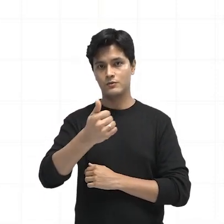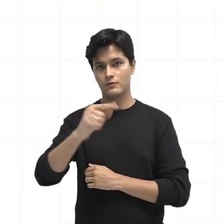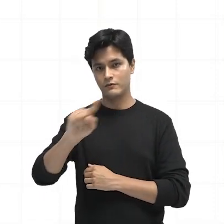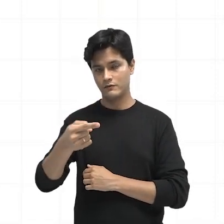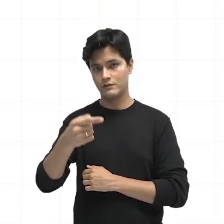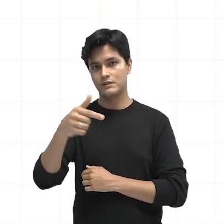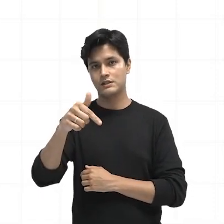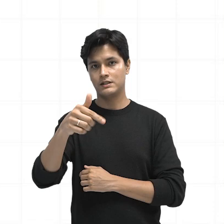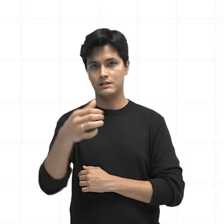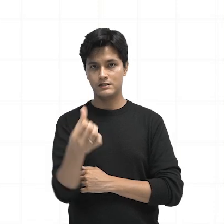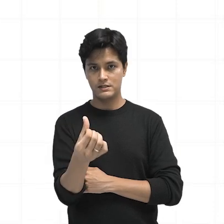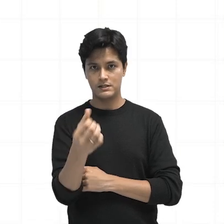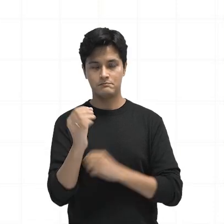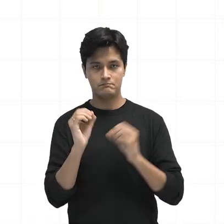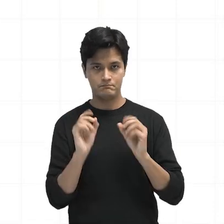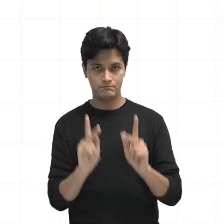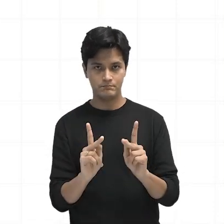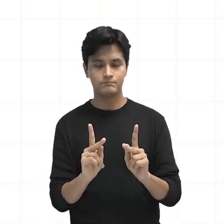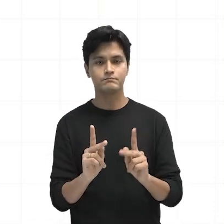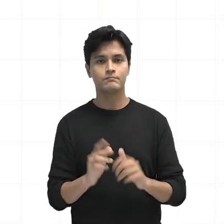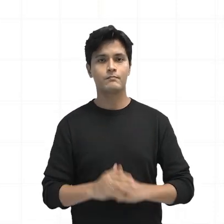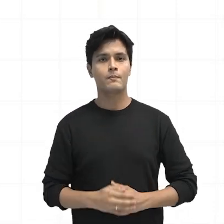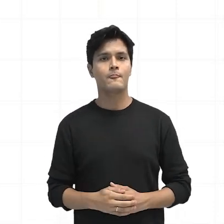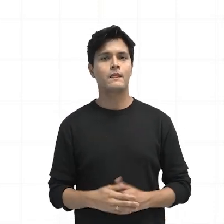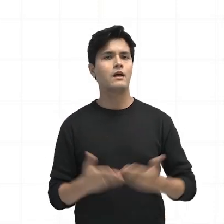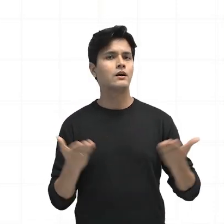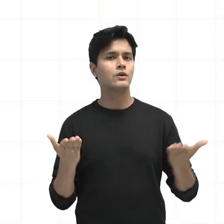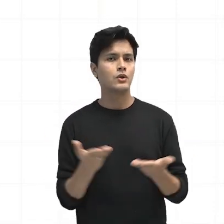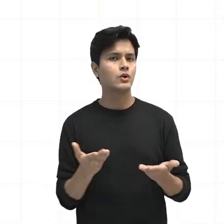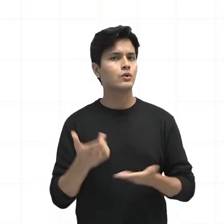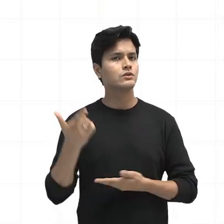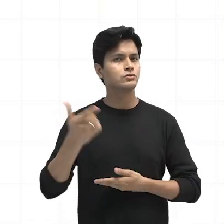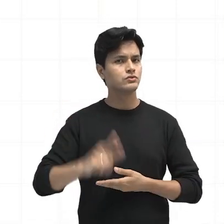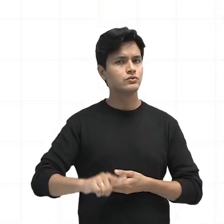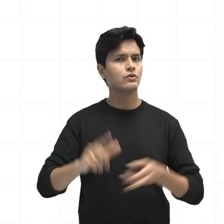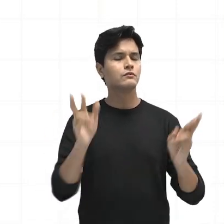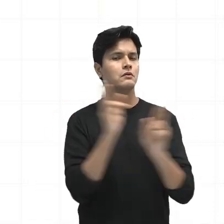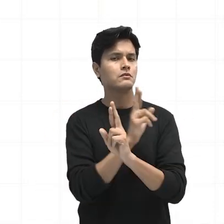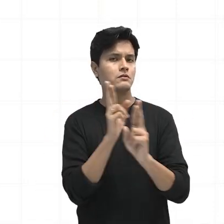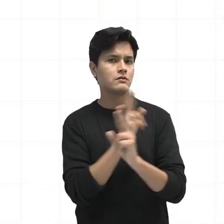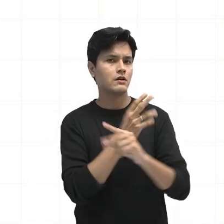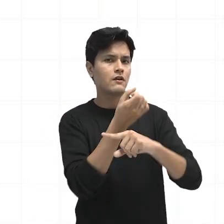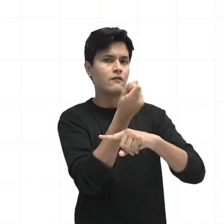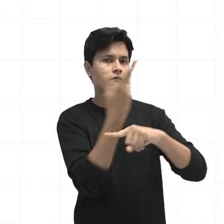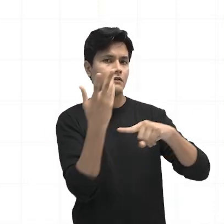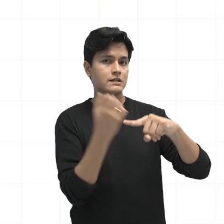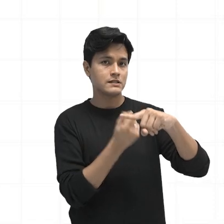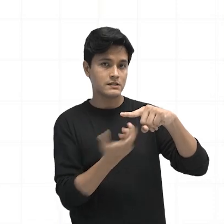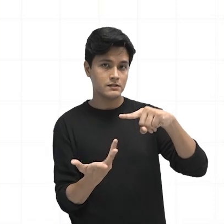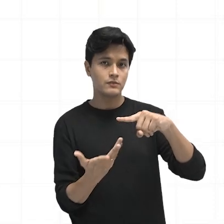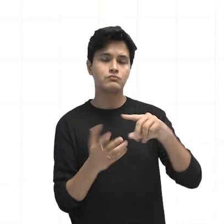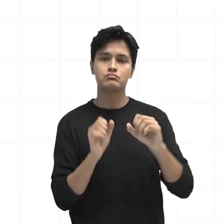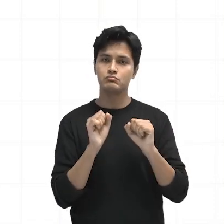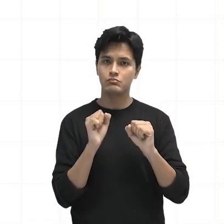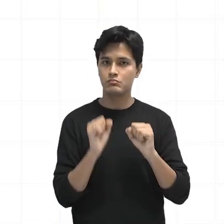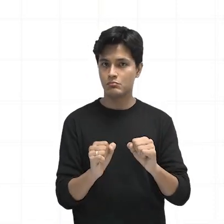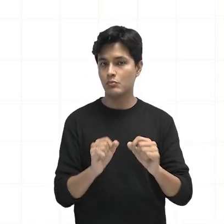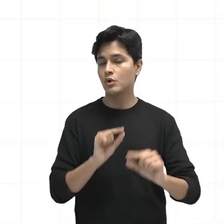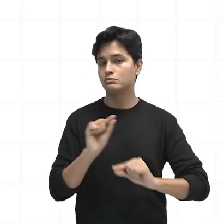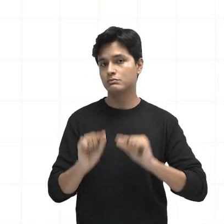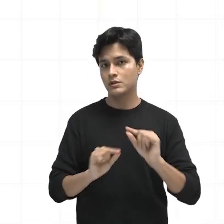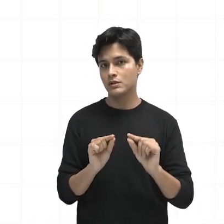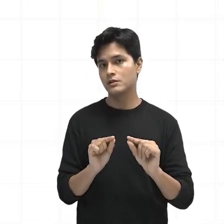101,76. Ok, pessoal. Voltando agora um pouco para as frações, a gente pode ter, de repente,